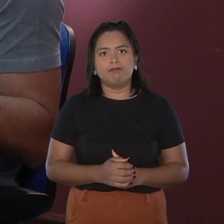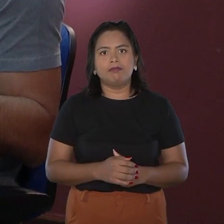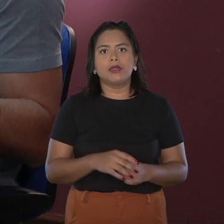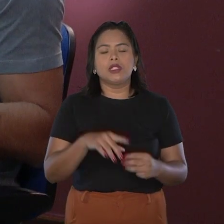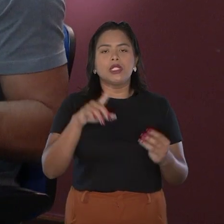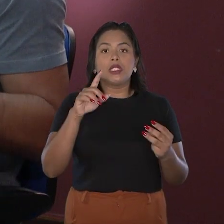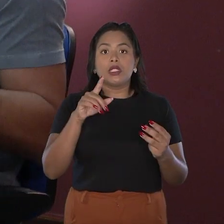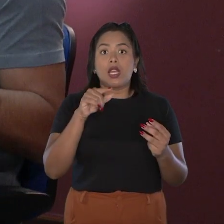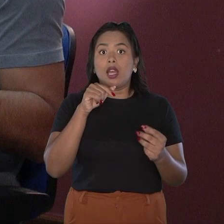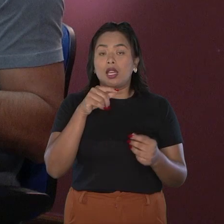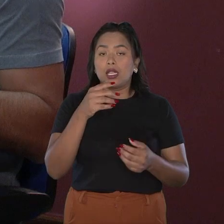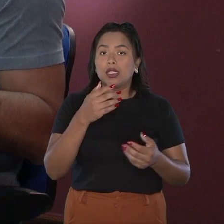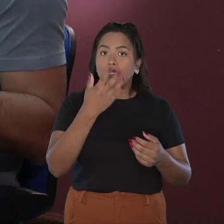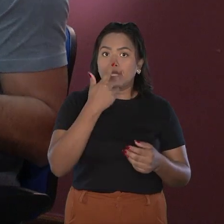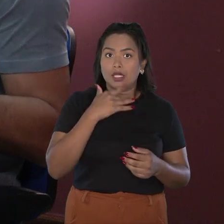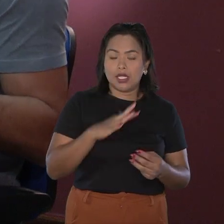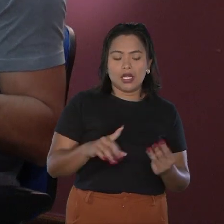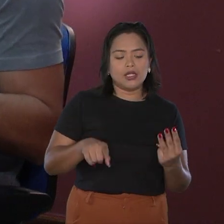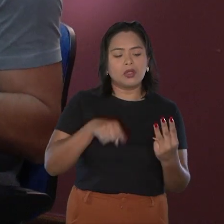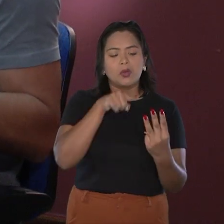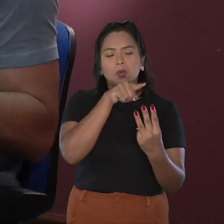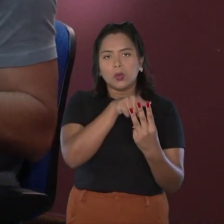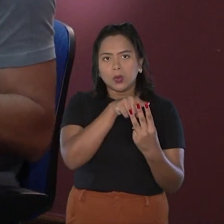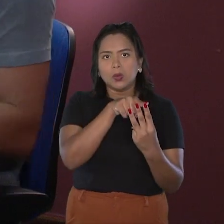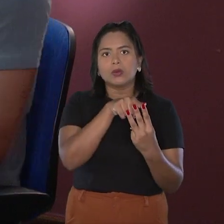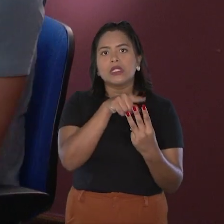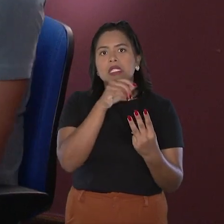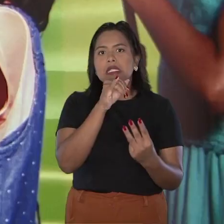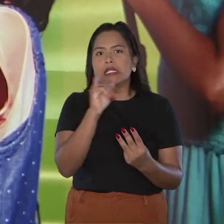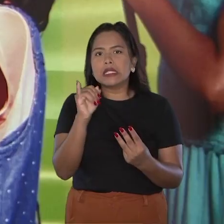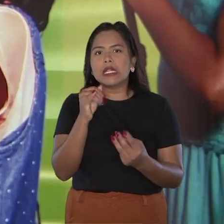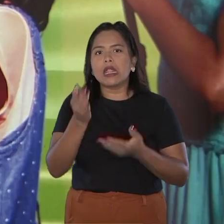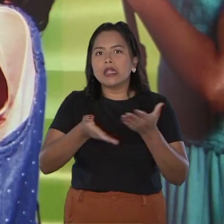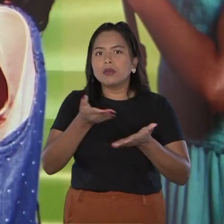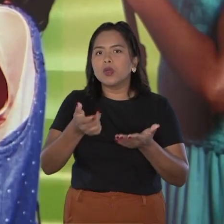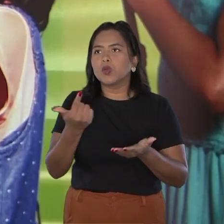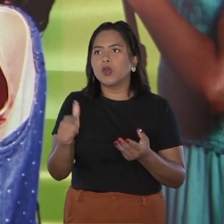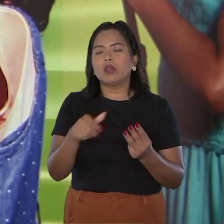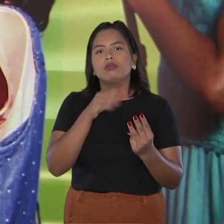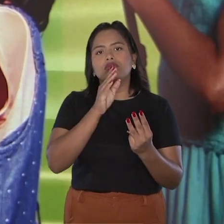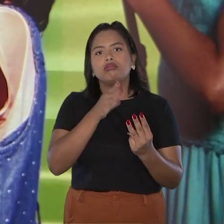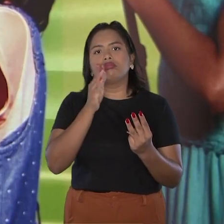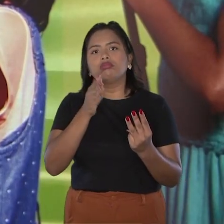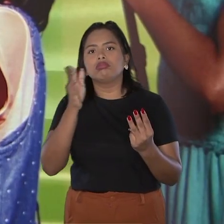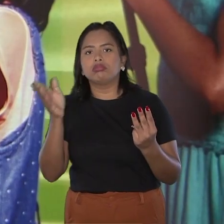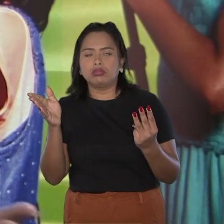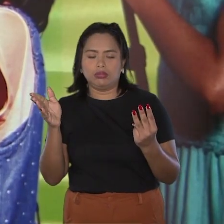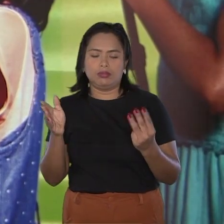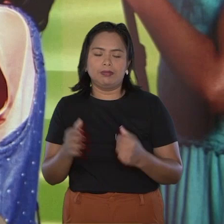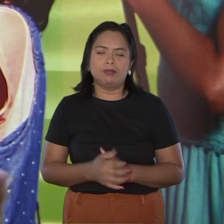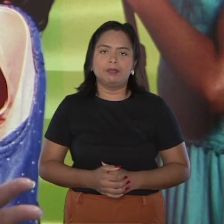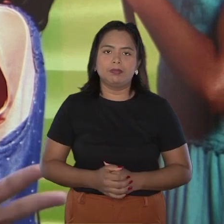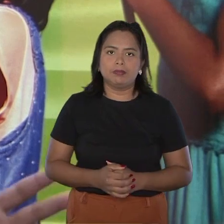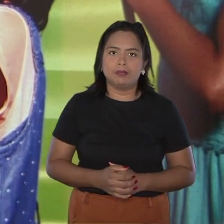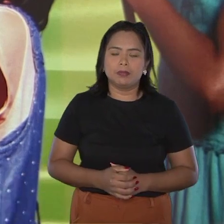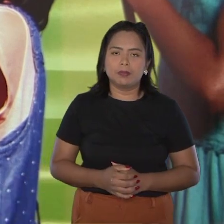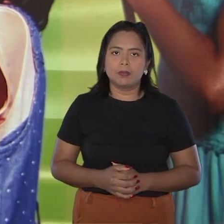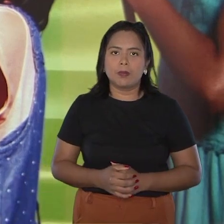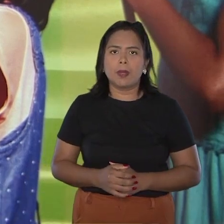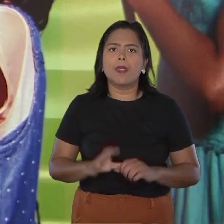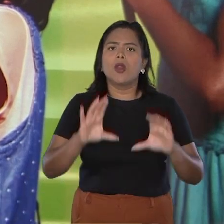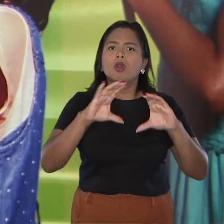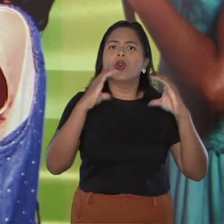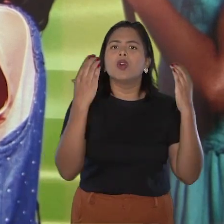continuarem com as intervenções com suporte adequado ela pode regredir certo e falando sobre o congresso em si quando ele vai ser